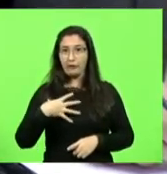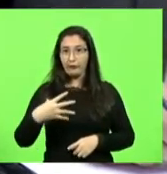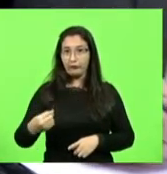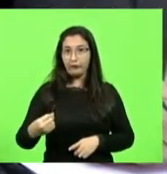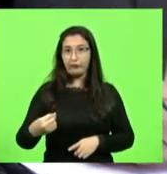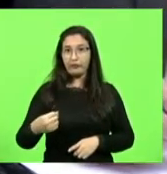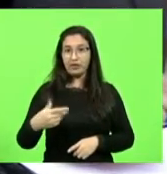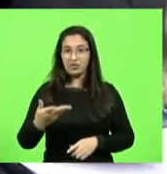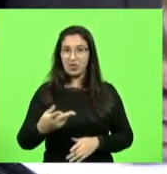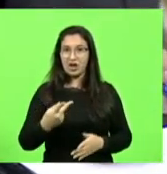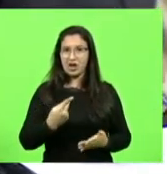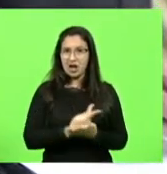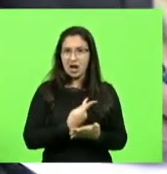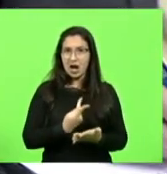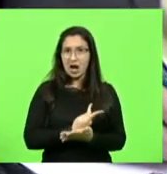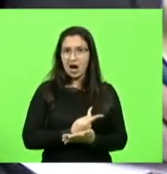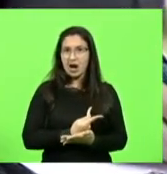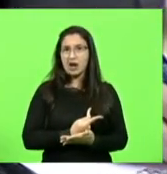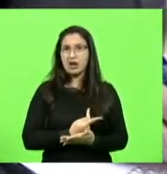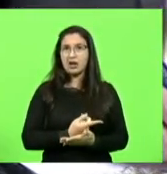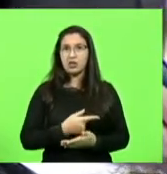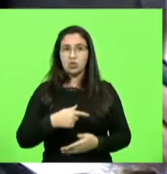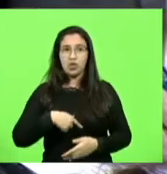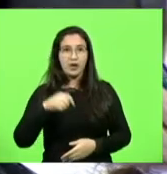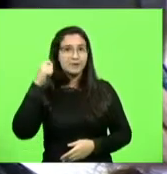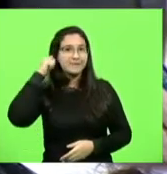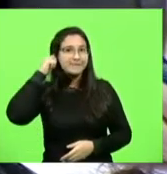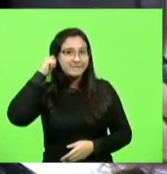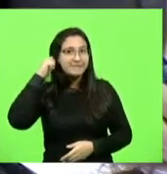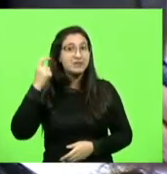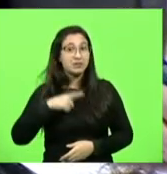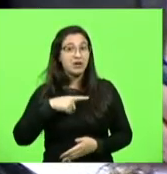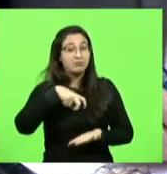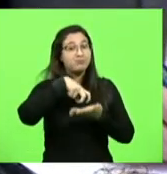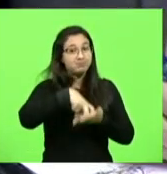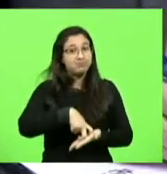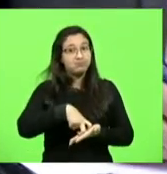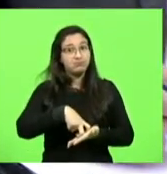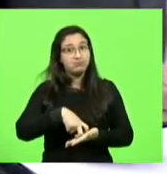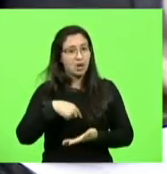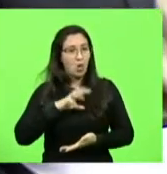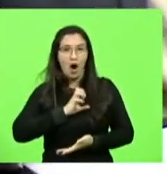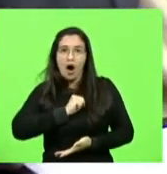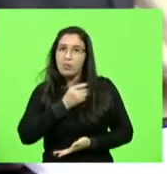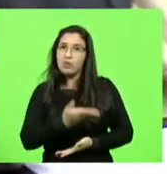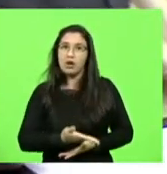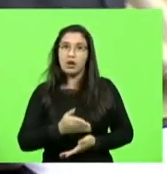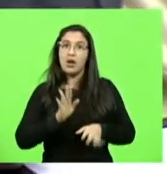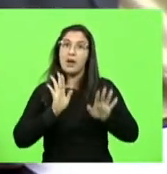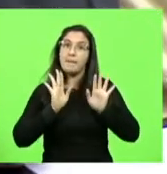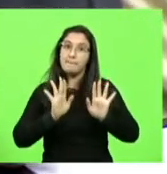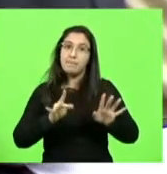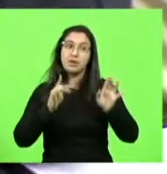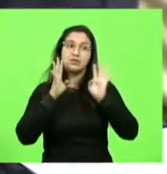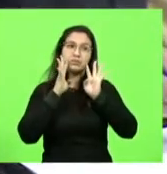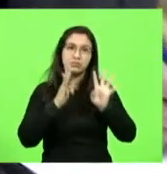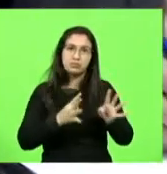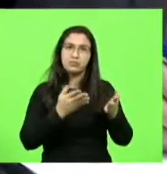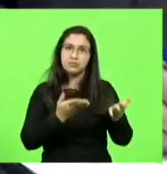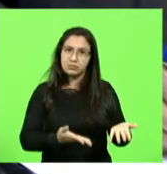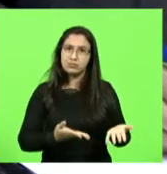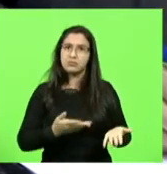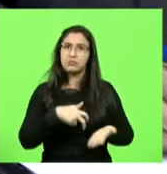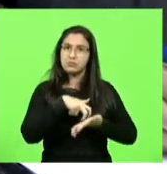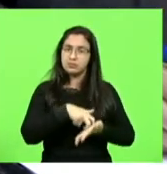casa, eu amo demais o Guilherme, mas eu puxo a orelha. Se ele não está certo, eu puxo a orelha, eu chamo a atenção. A gente tem que começar a chamar a atenção